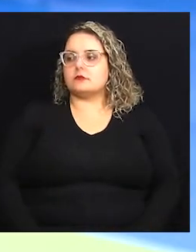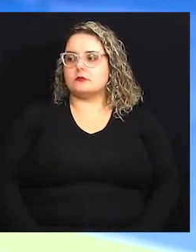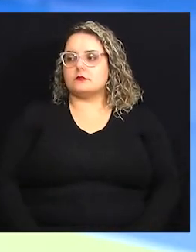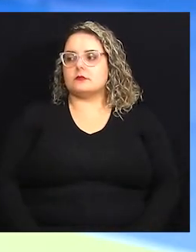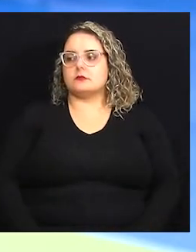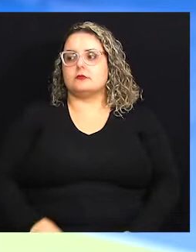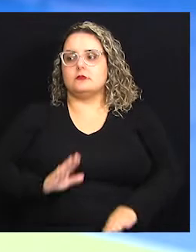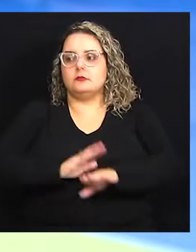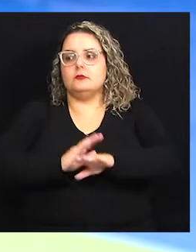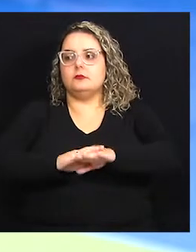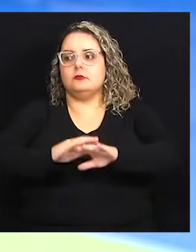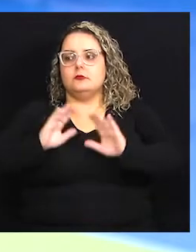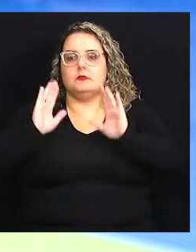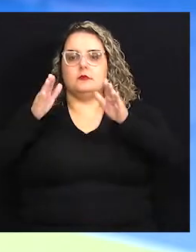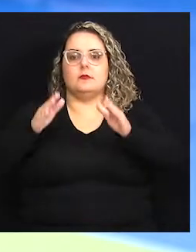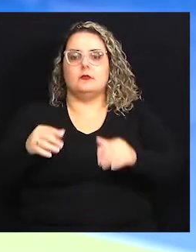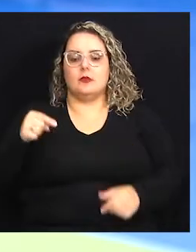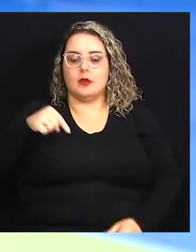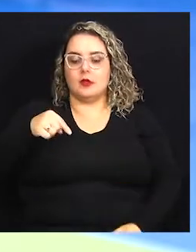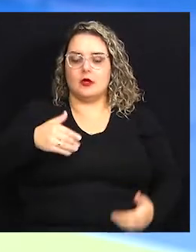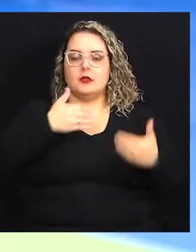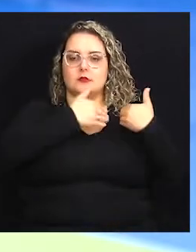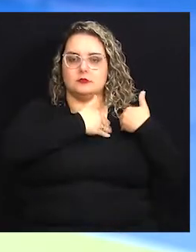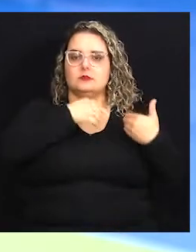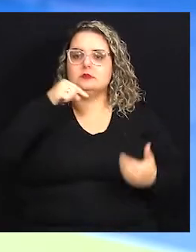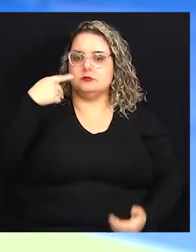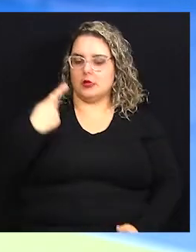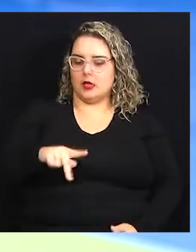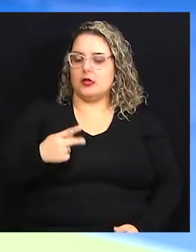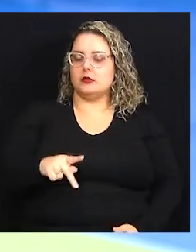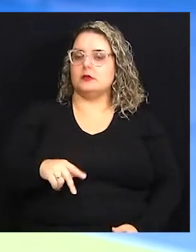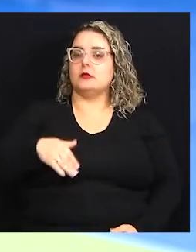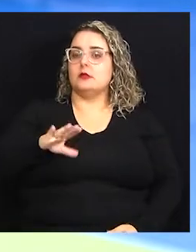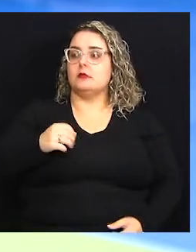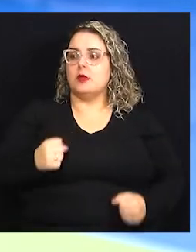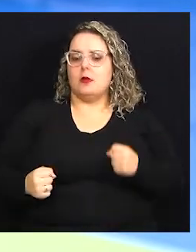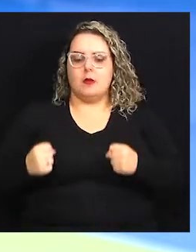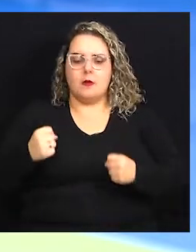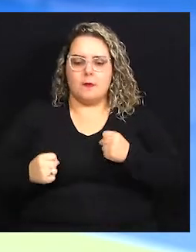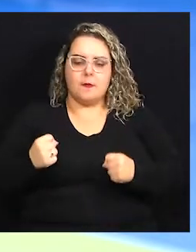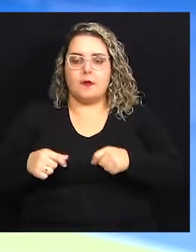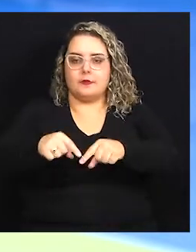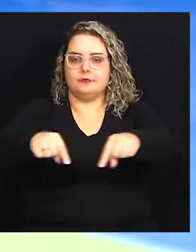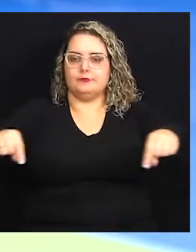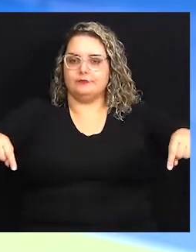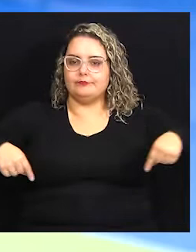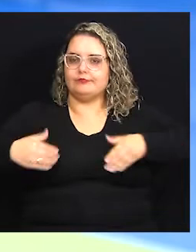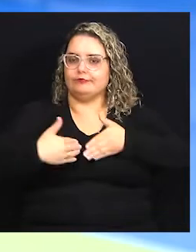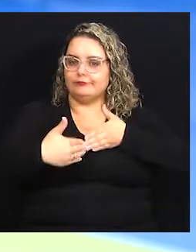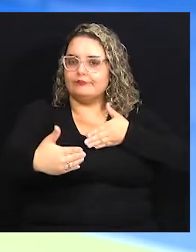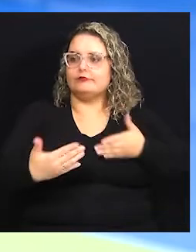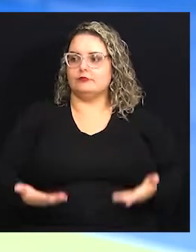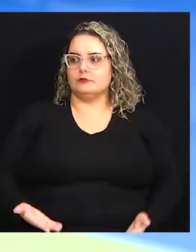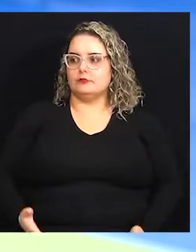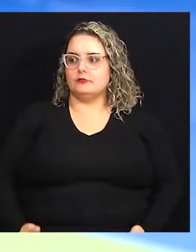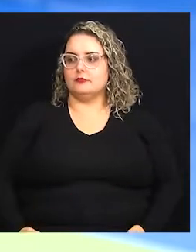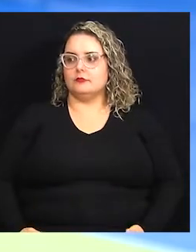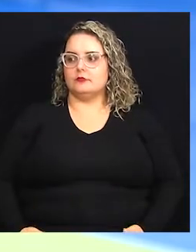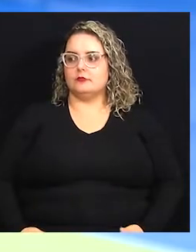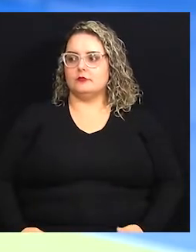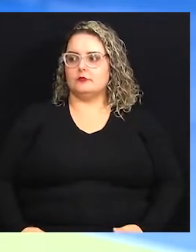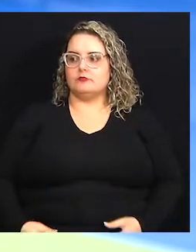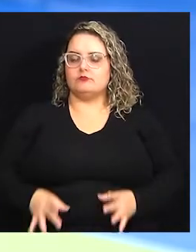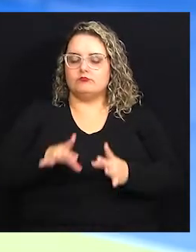todos os atacantes passam pela mão dela. Sim. Passa pela mão dela e é uma das que mais corre na quadra. Então ela tem que estar com o feeling